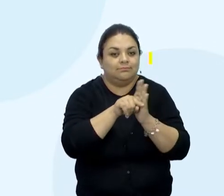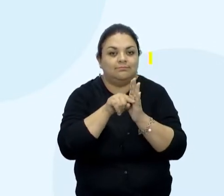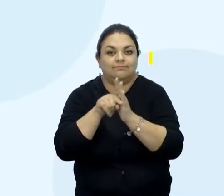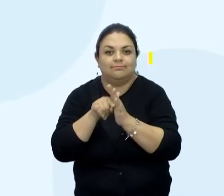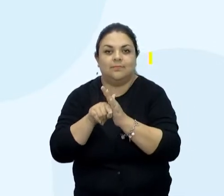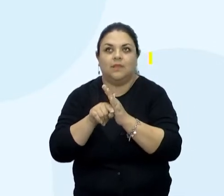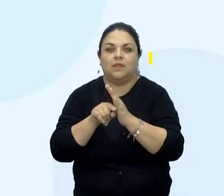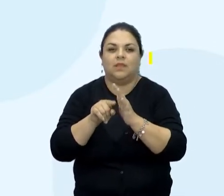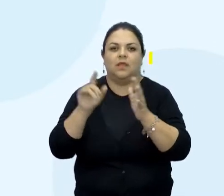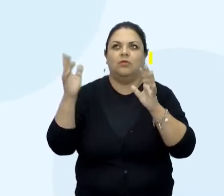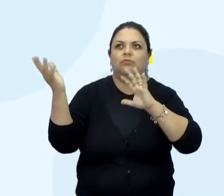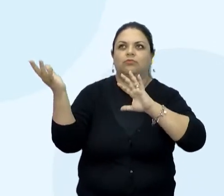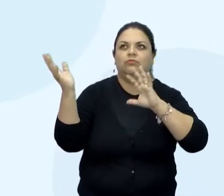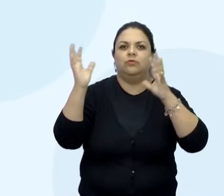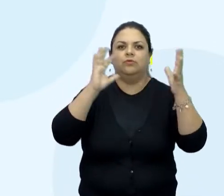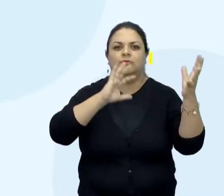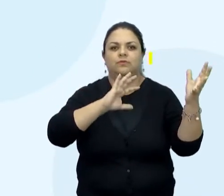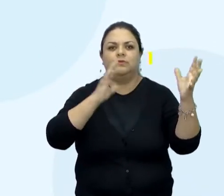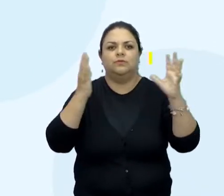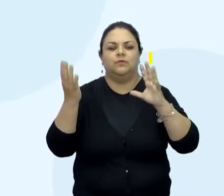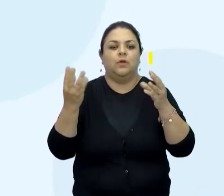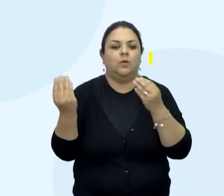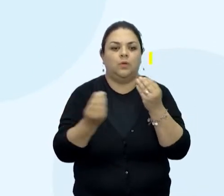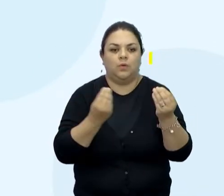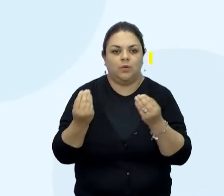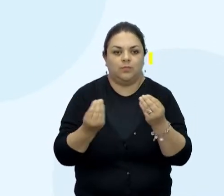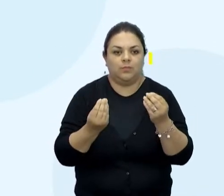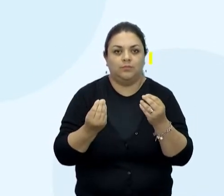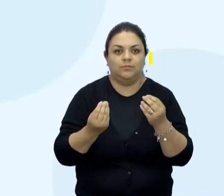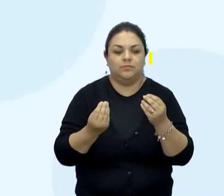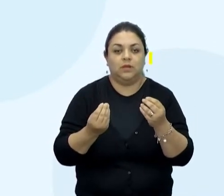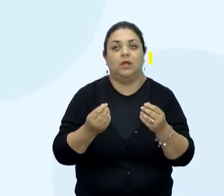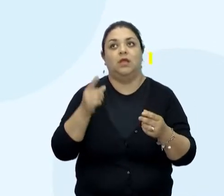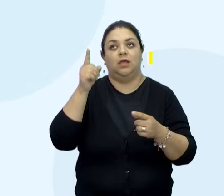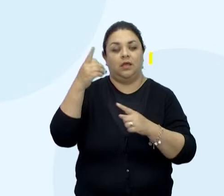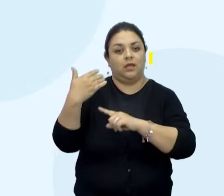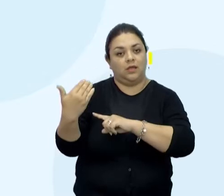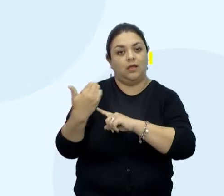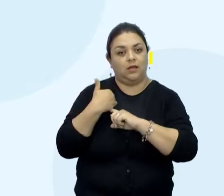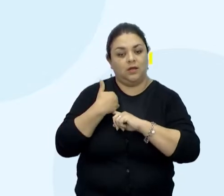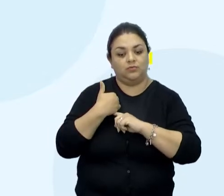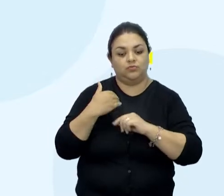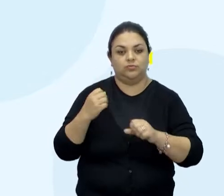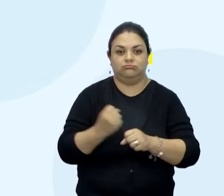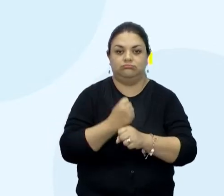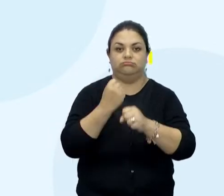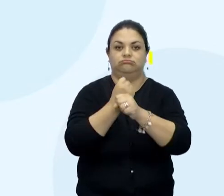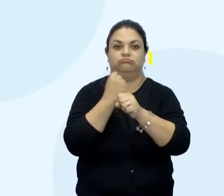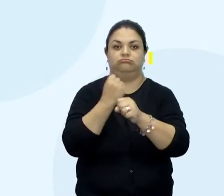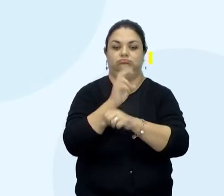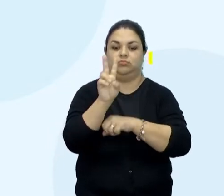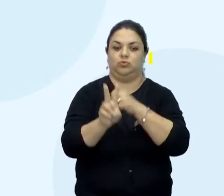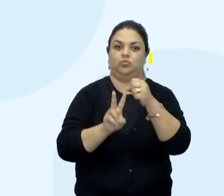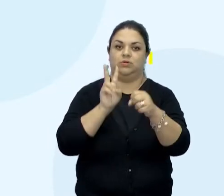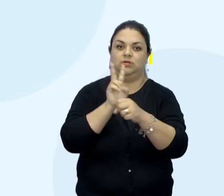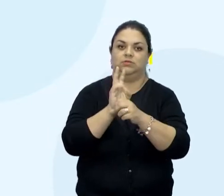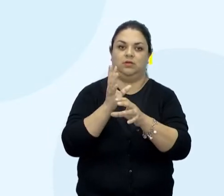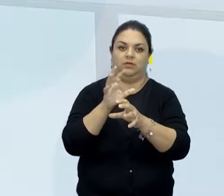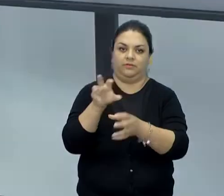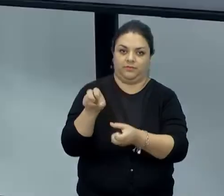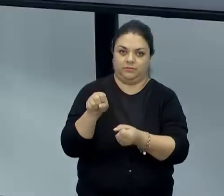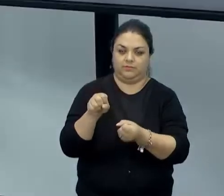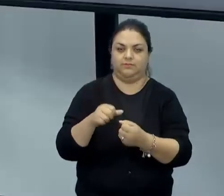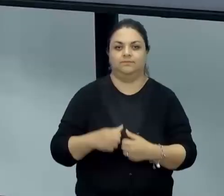dessa região para otimizar o seu uso em uma construção sustentável. Tá? Então, ó,